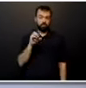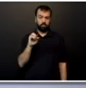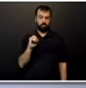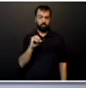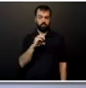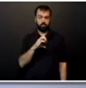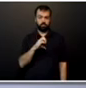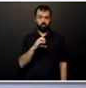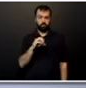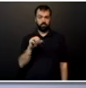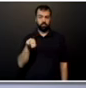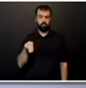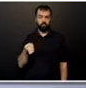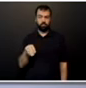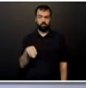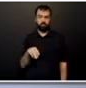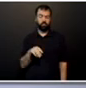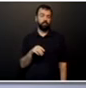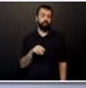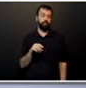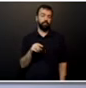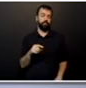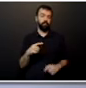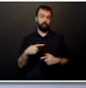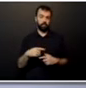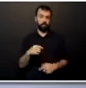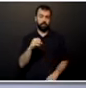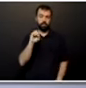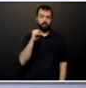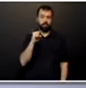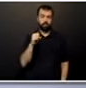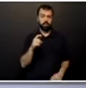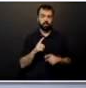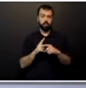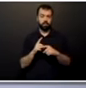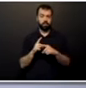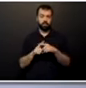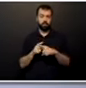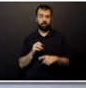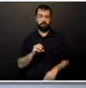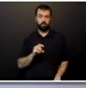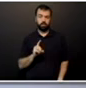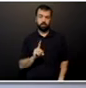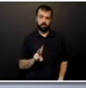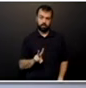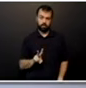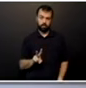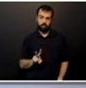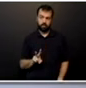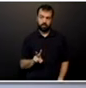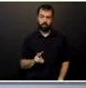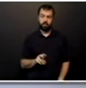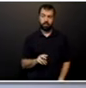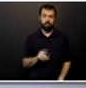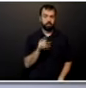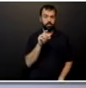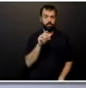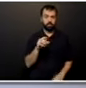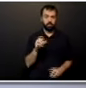10 centímetros seria oito mais 28 mais 2 10 centímetros